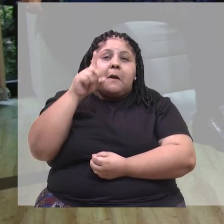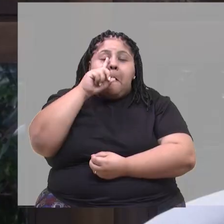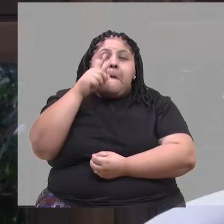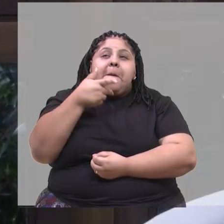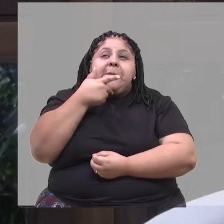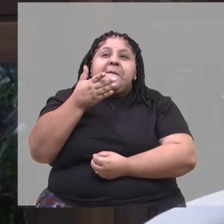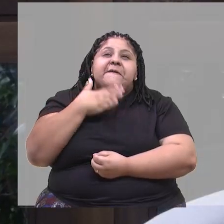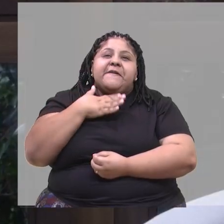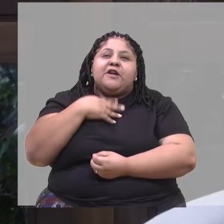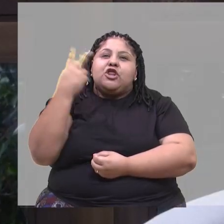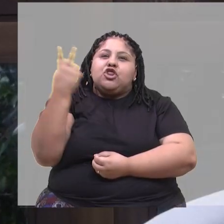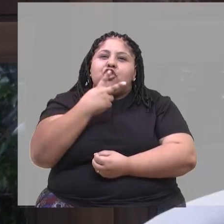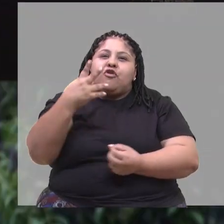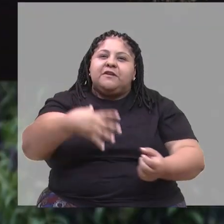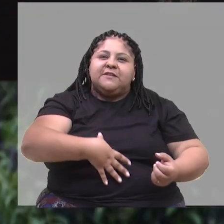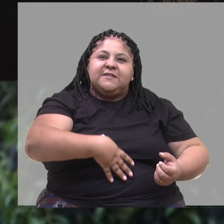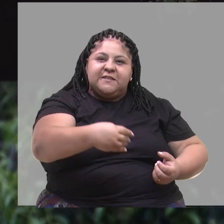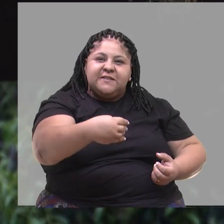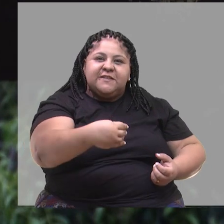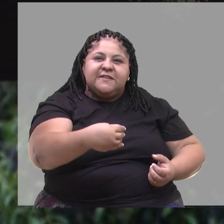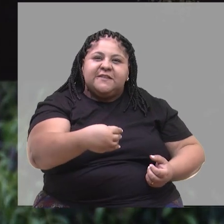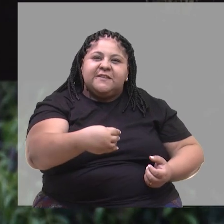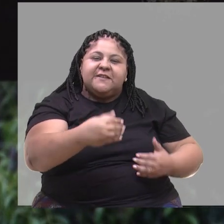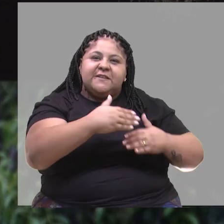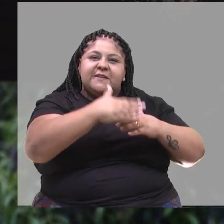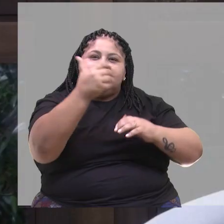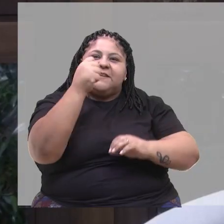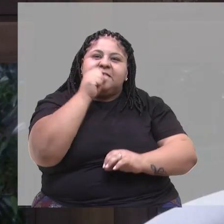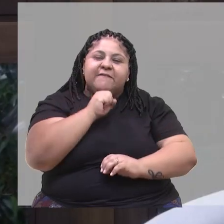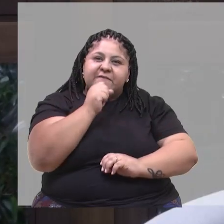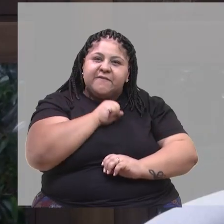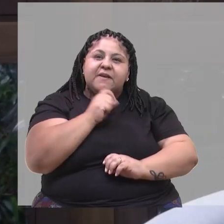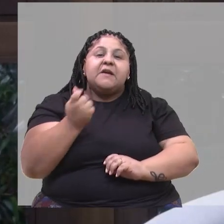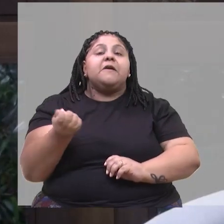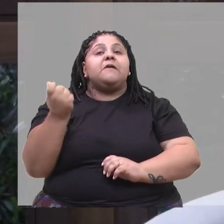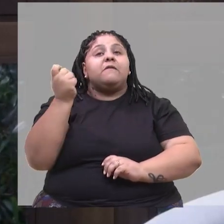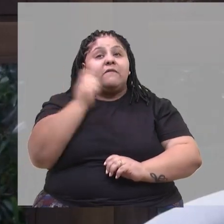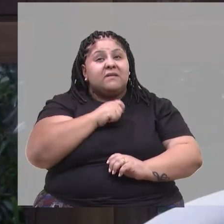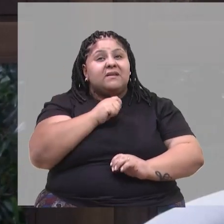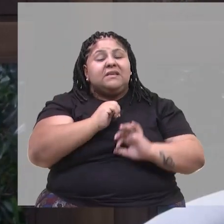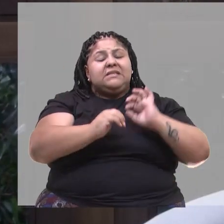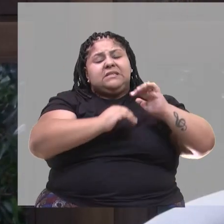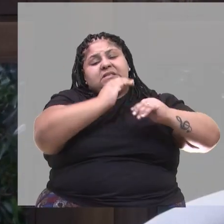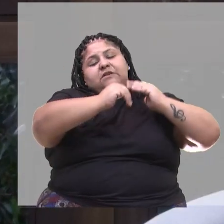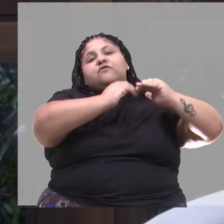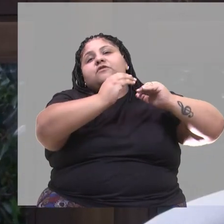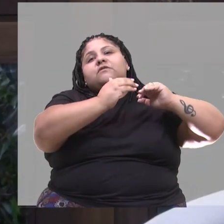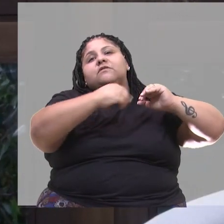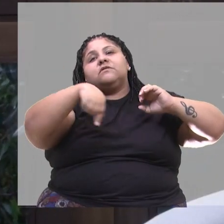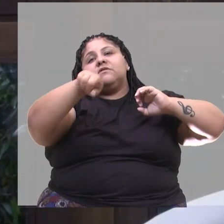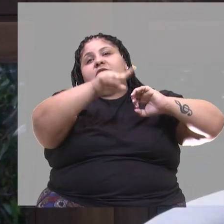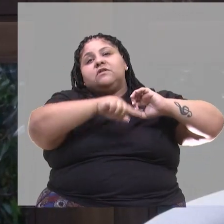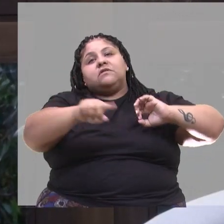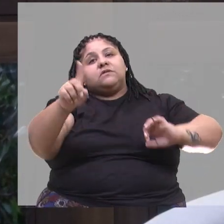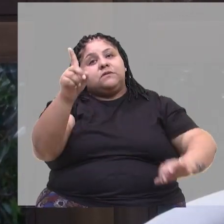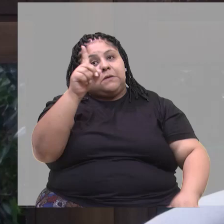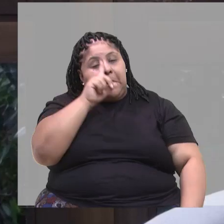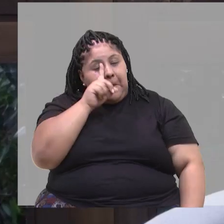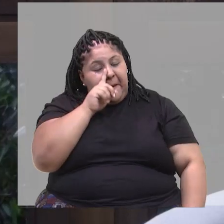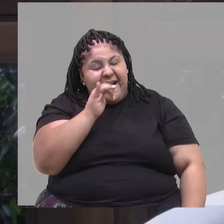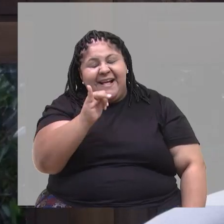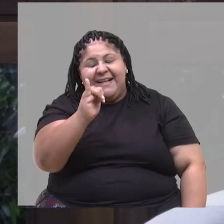minha mãe diz muito isso, né? Ela já tinha 2 filhos mais velhos, tinha depois de eu. Eu precisava que vocês se desenvolvessem, né? E eu acho que a minha mãe é